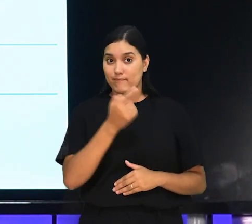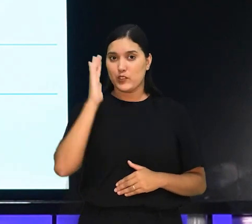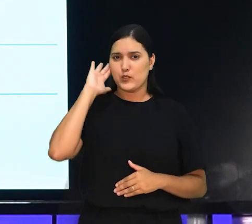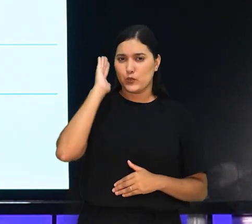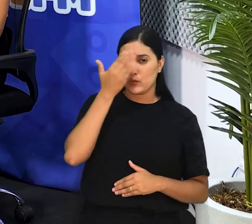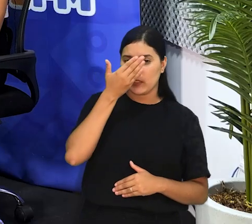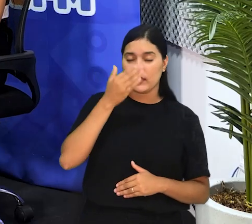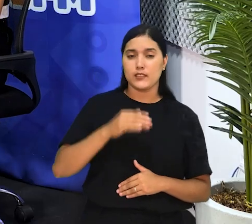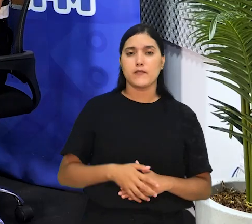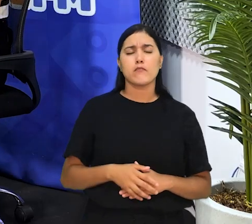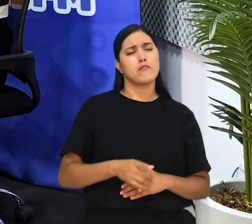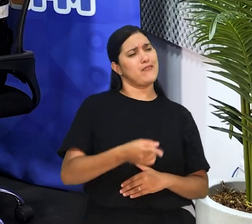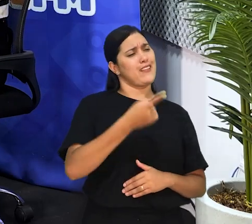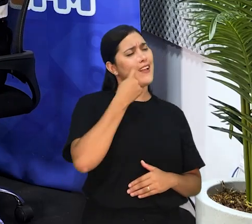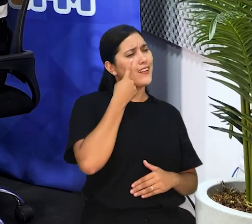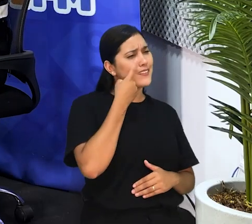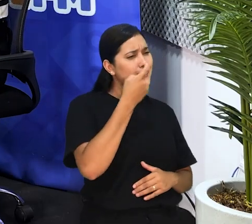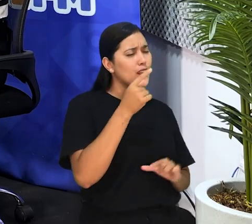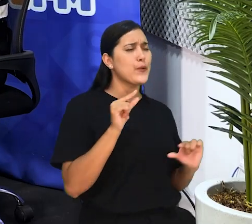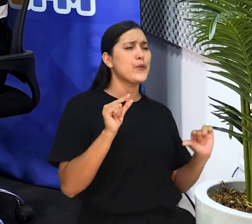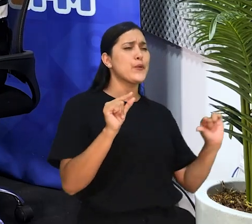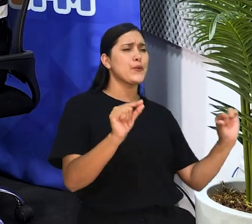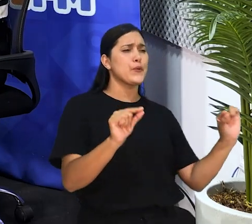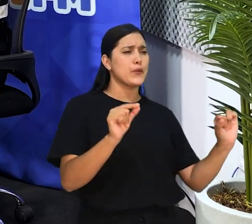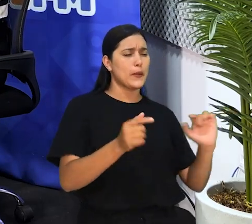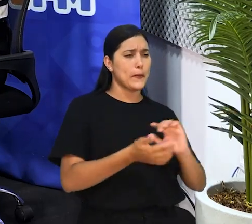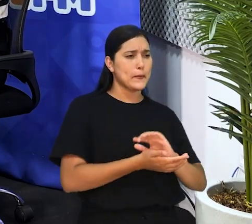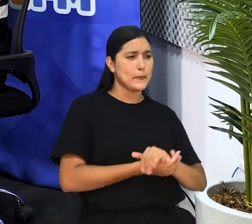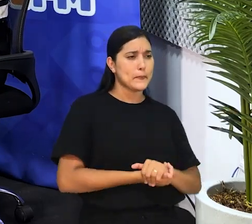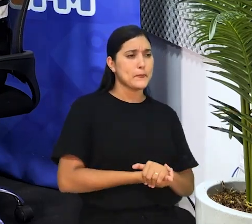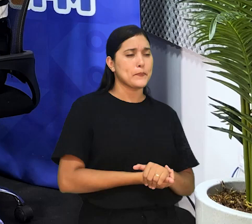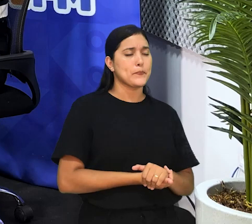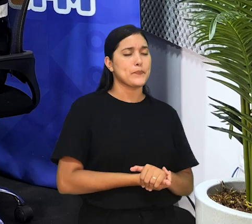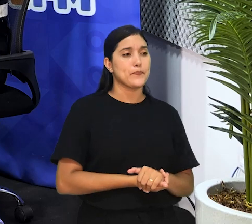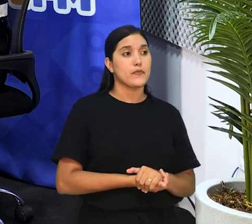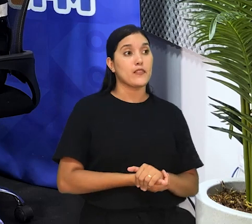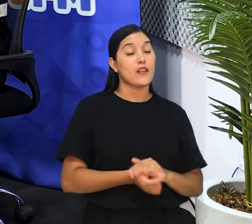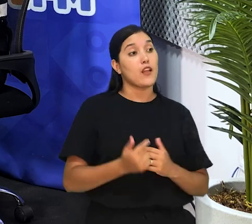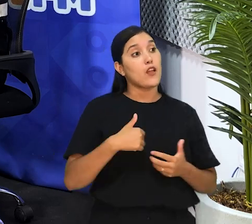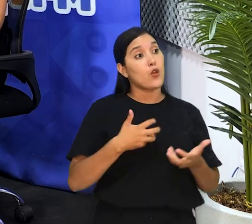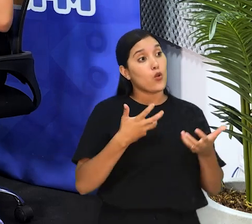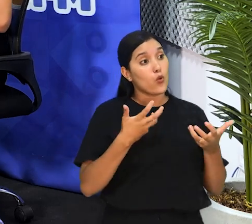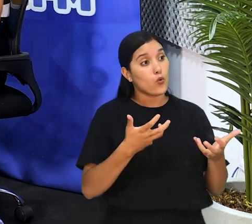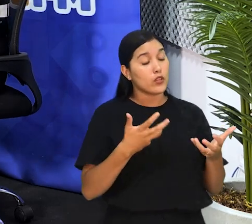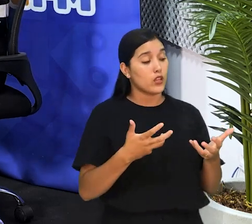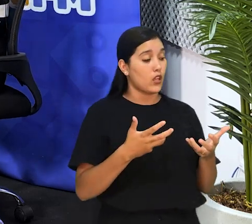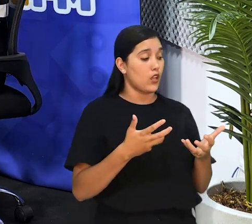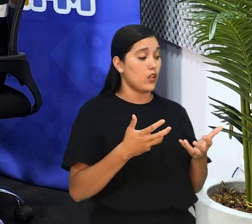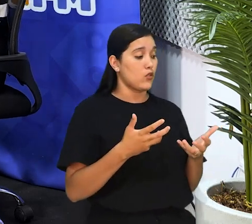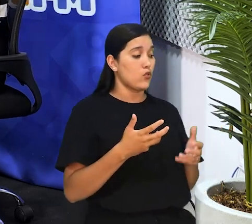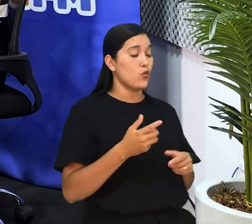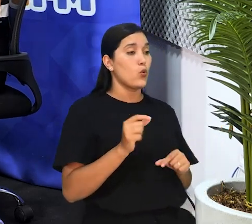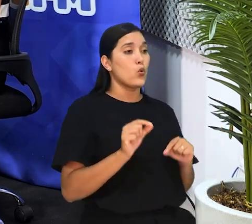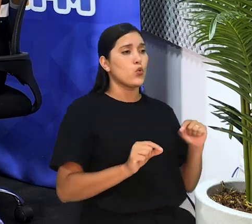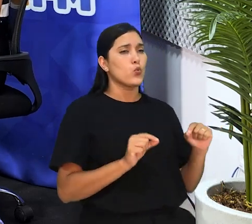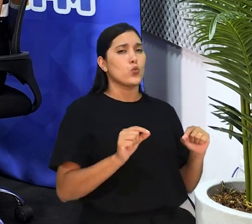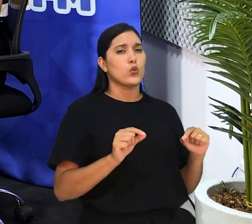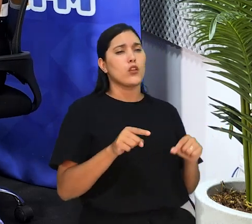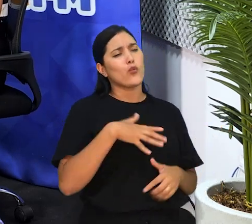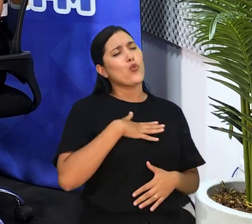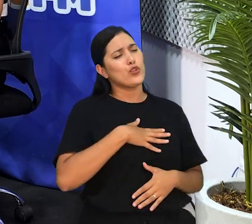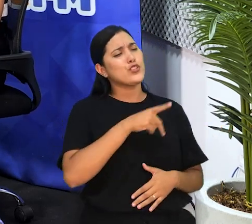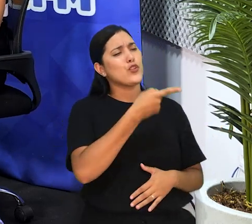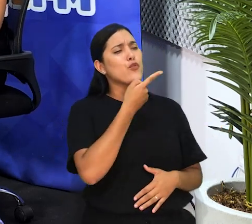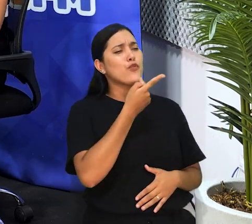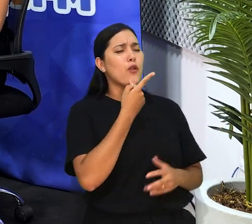cega. Tá? O interessante também, Vânia, que eu gostaria que você até trouxe até mais